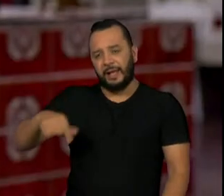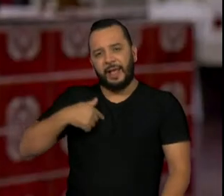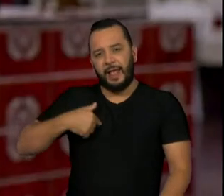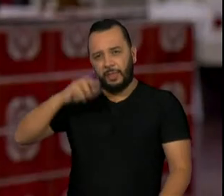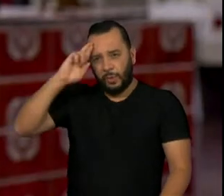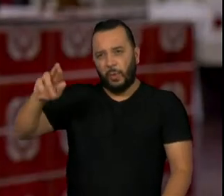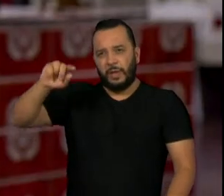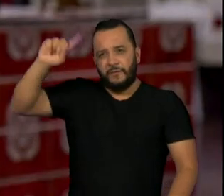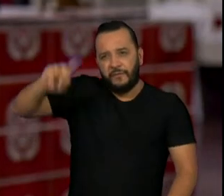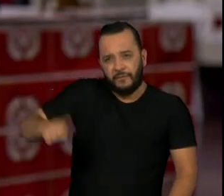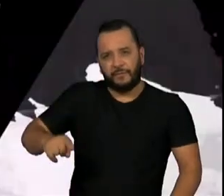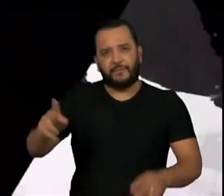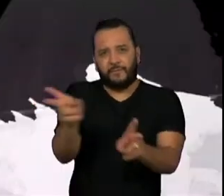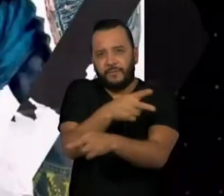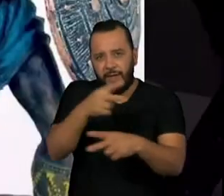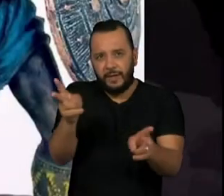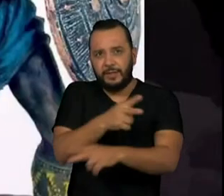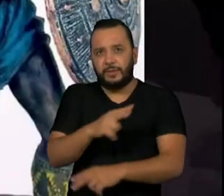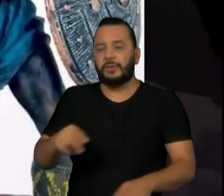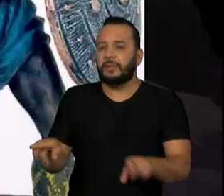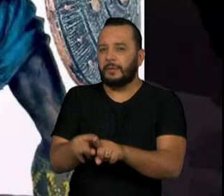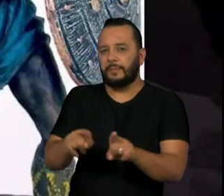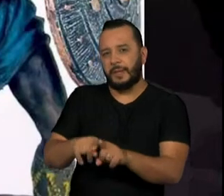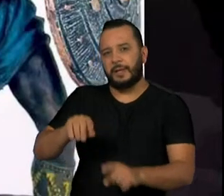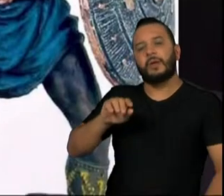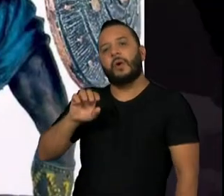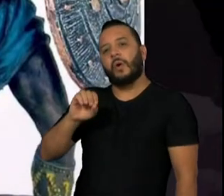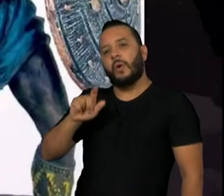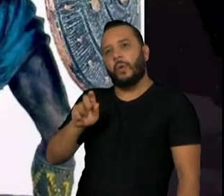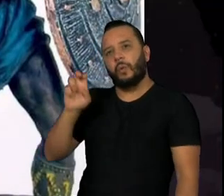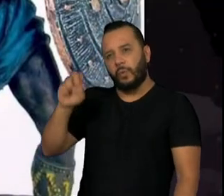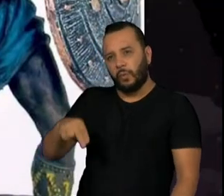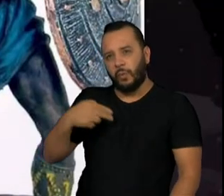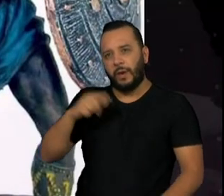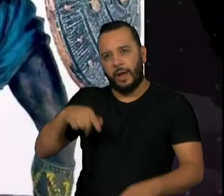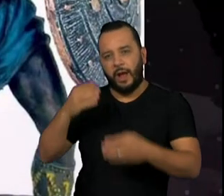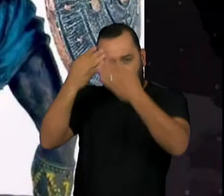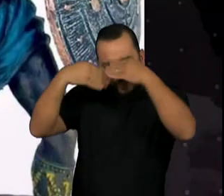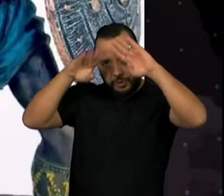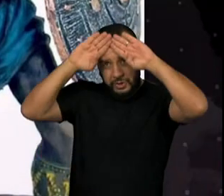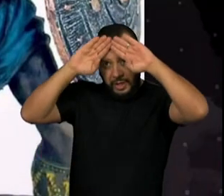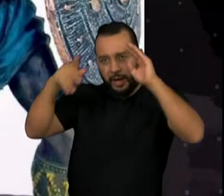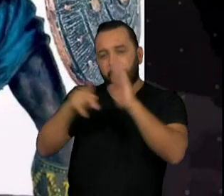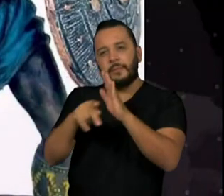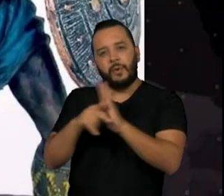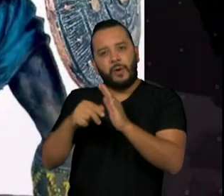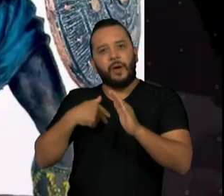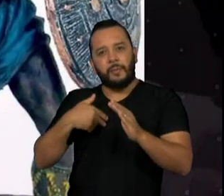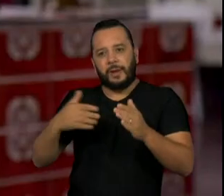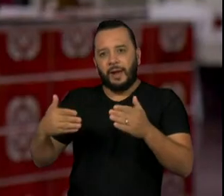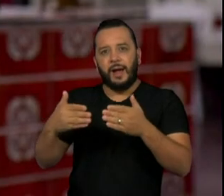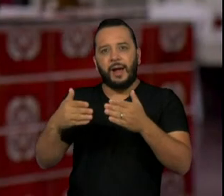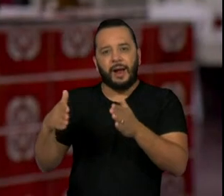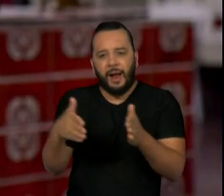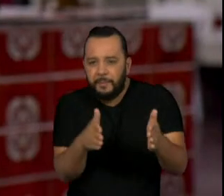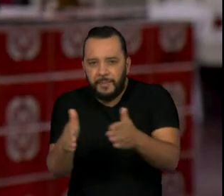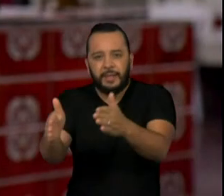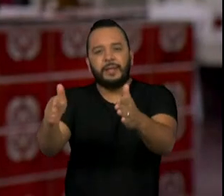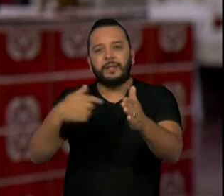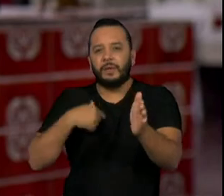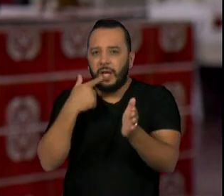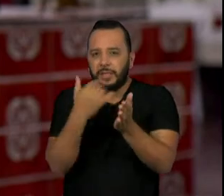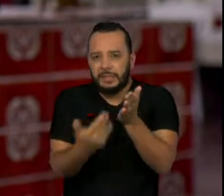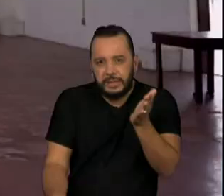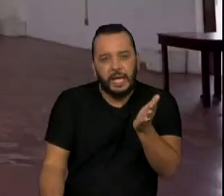dos trovões, é uma guerreira. Ogum, que é o orixá da abertura de caminho, é o orixá dos ferros, do sangue,